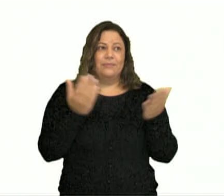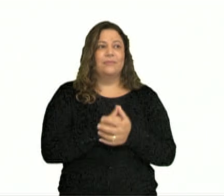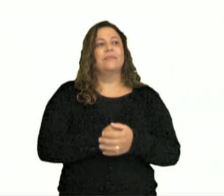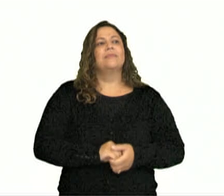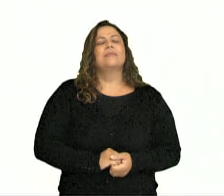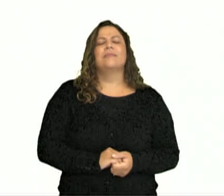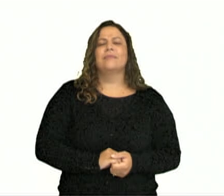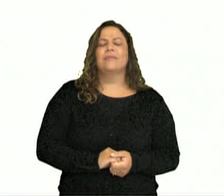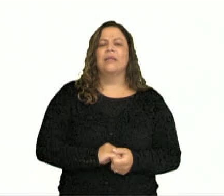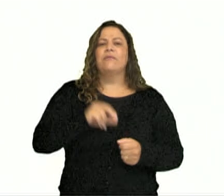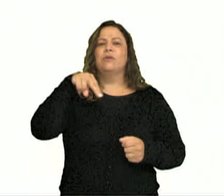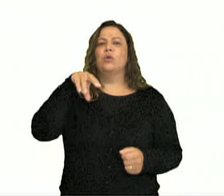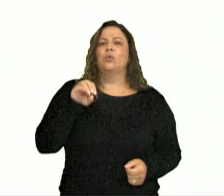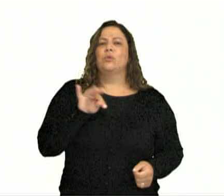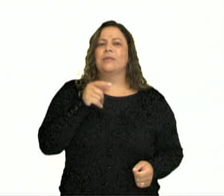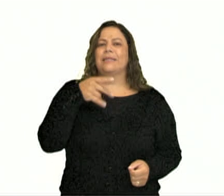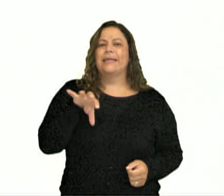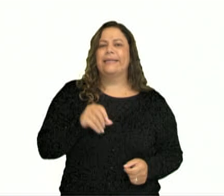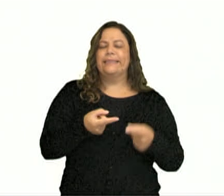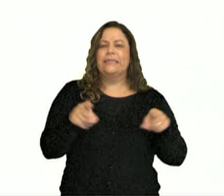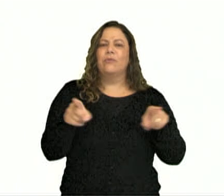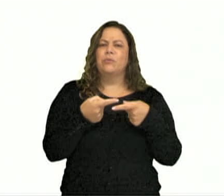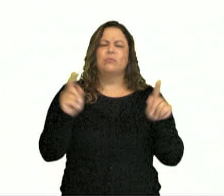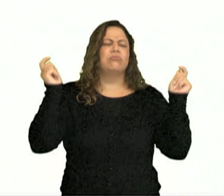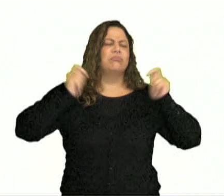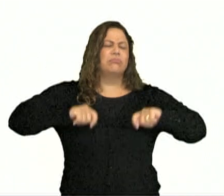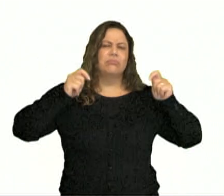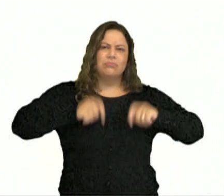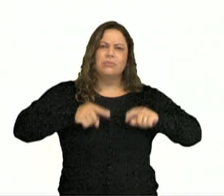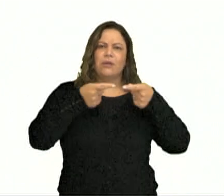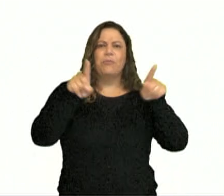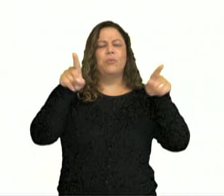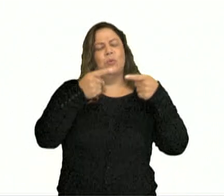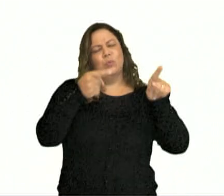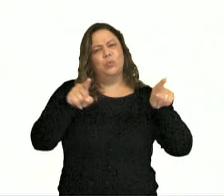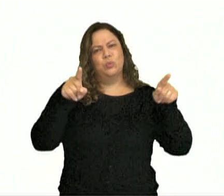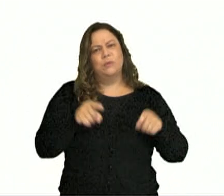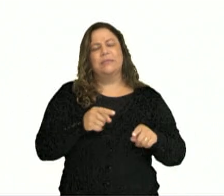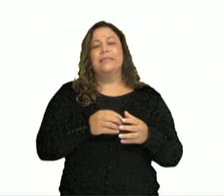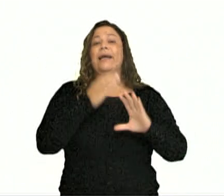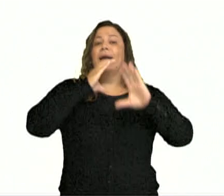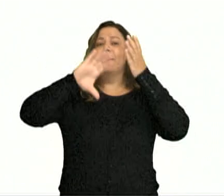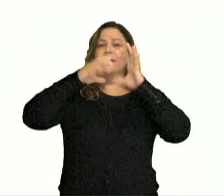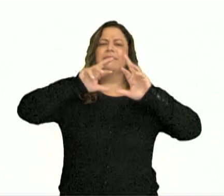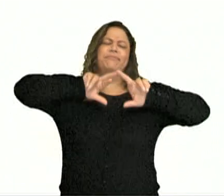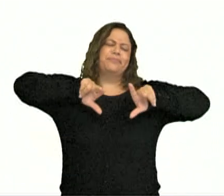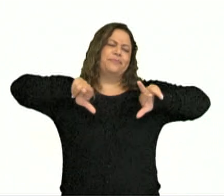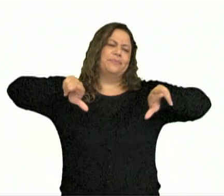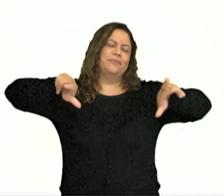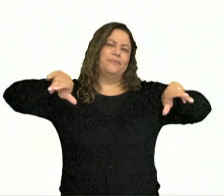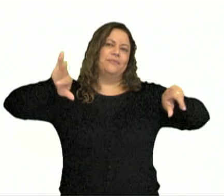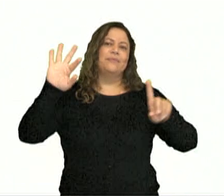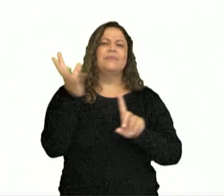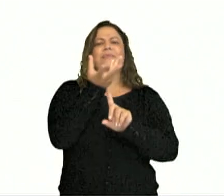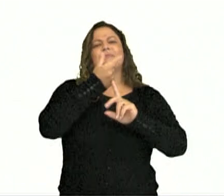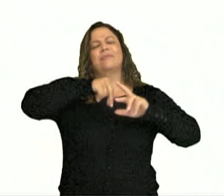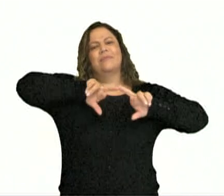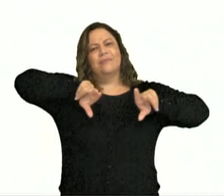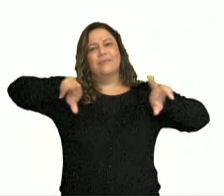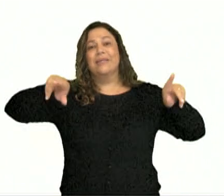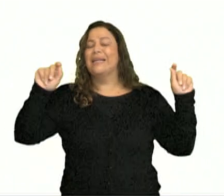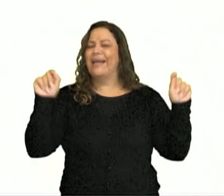que a notação musical traz a possibilidade da música ser tocada e cantada por diversos artistas. Então,